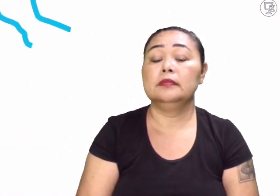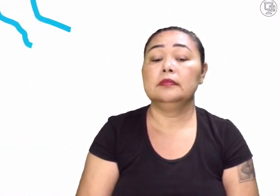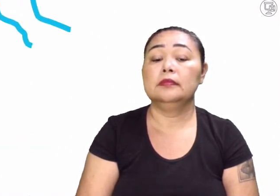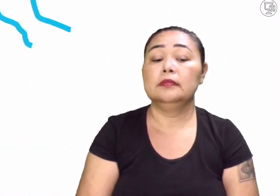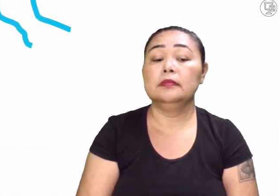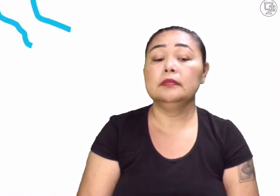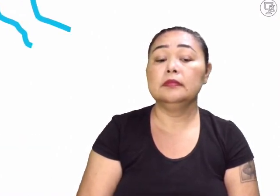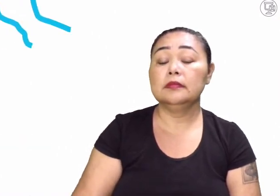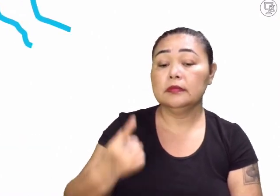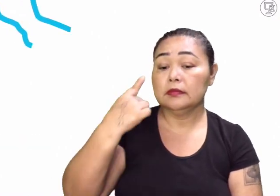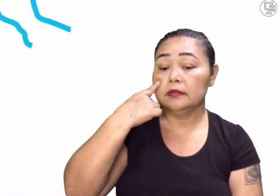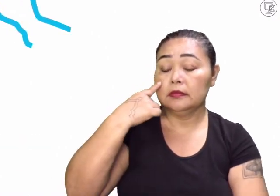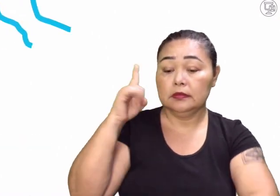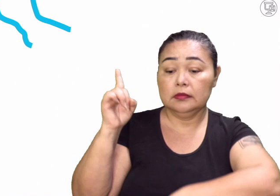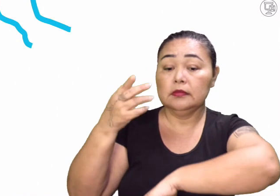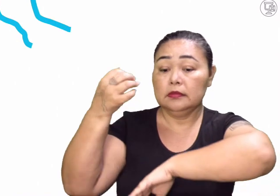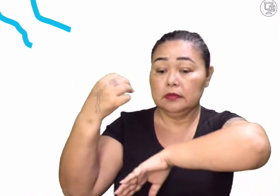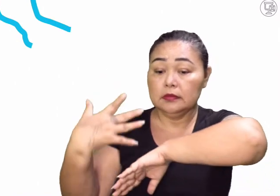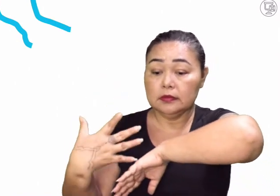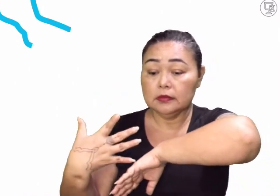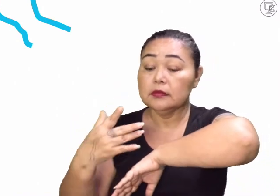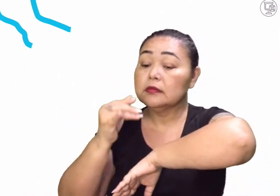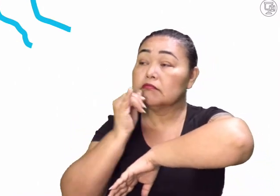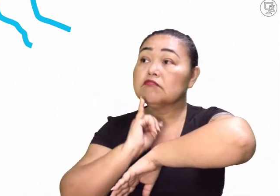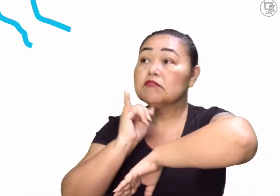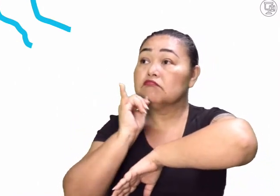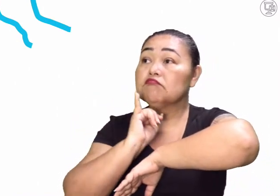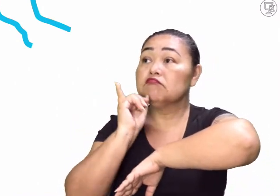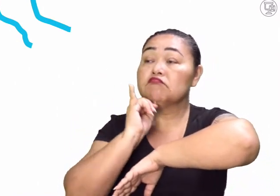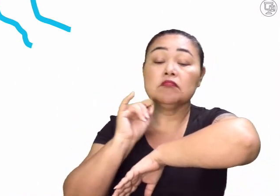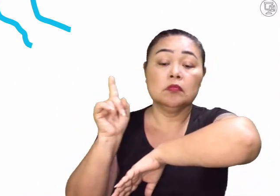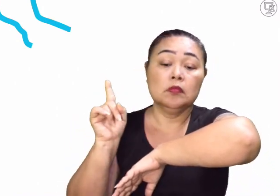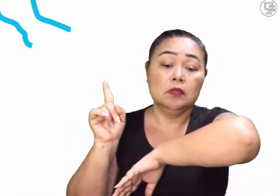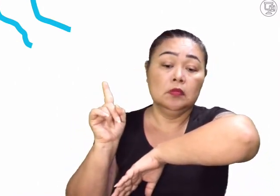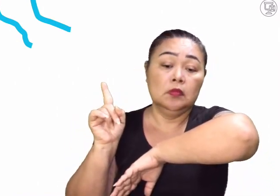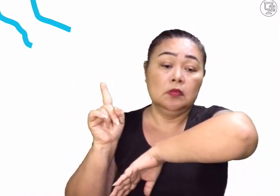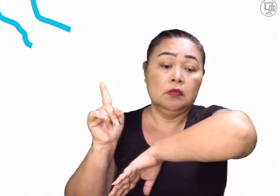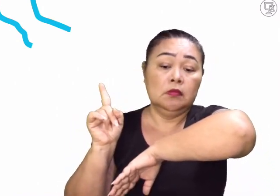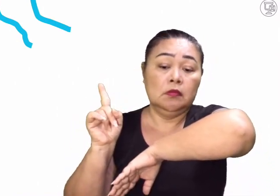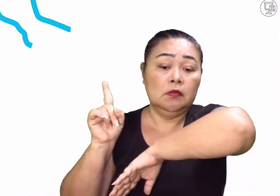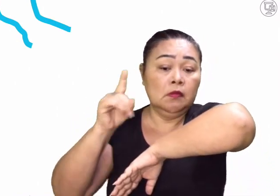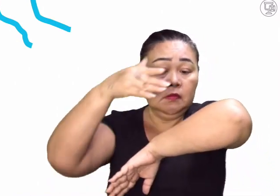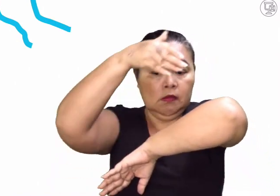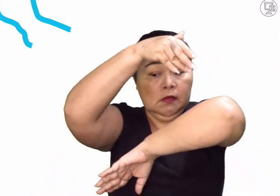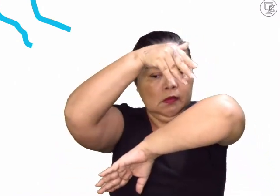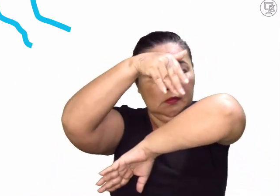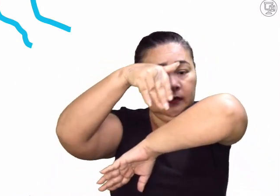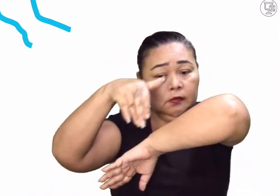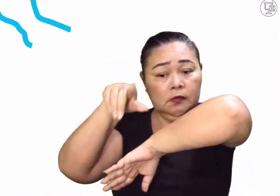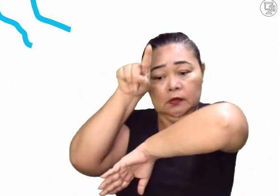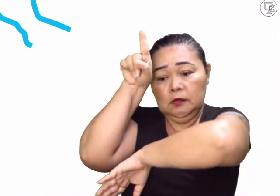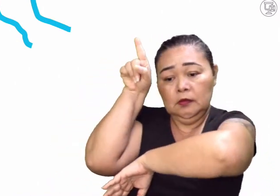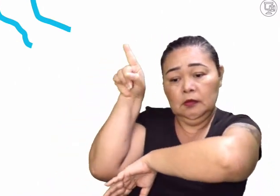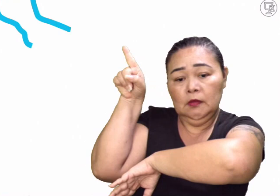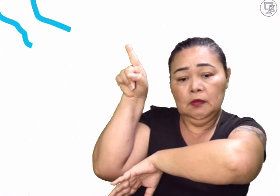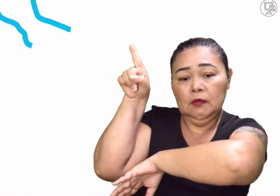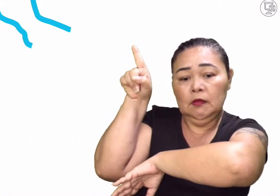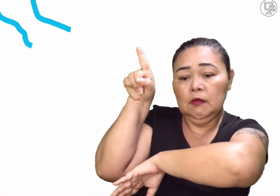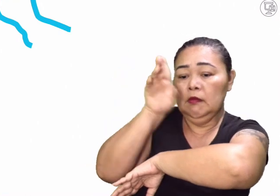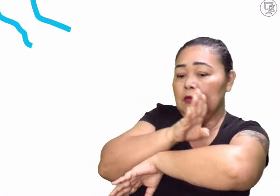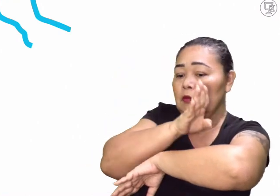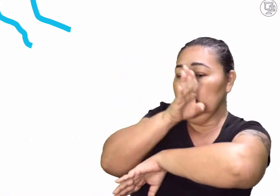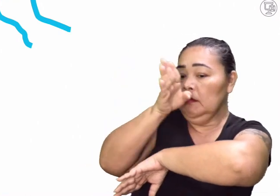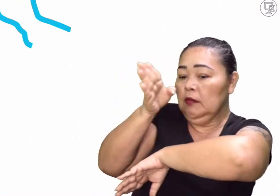E aí a gente tem a representação, que a gente traz exemplo, né, professor Jorge? Olha aí, ó. A jusante, ou seja, como a setinha diz,